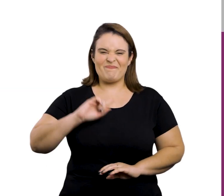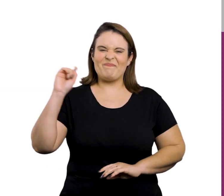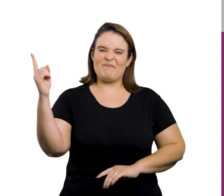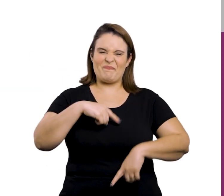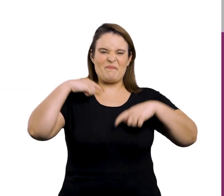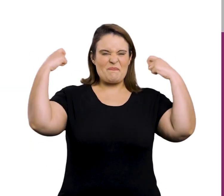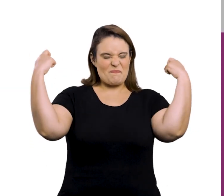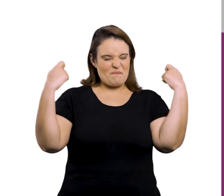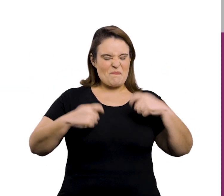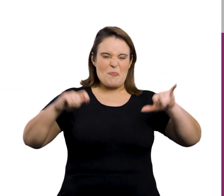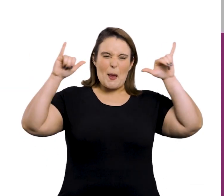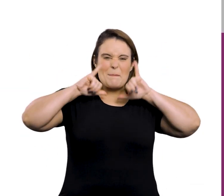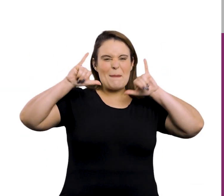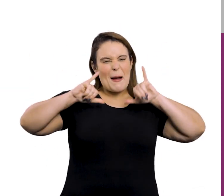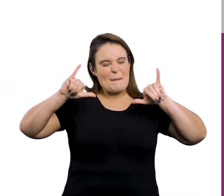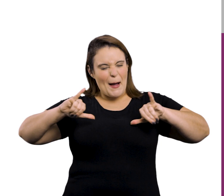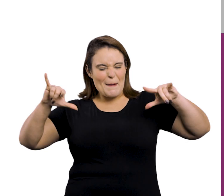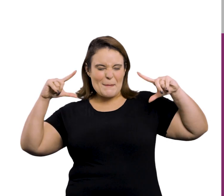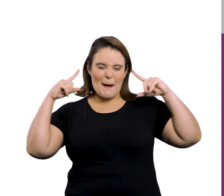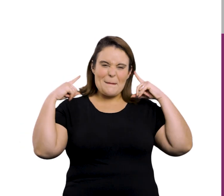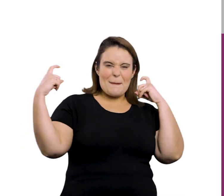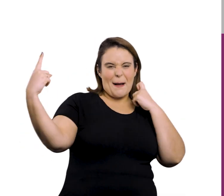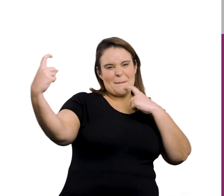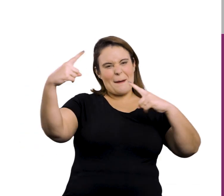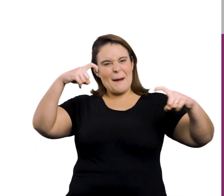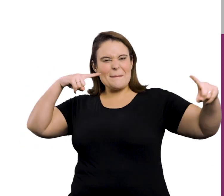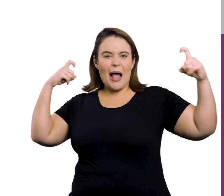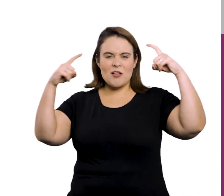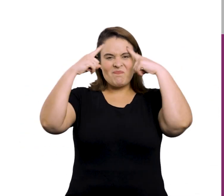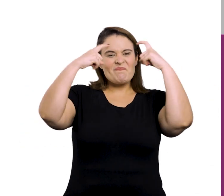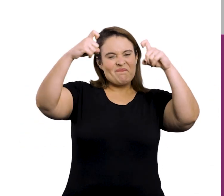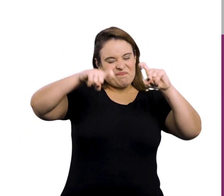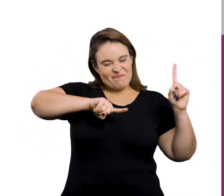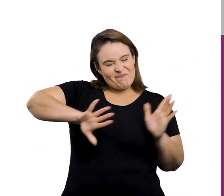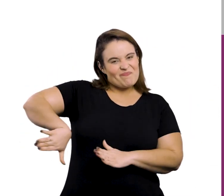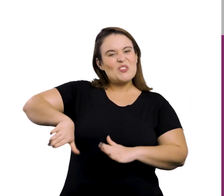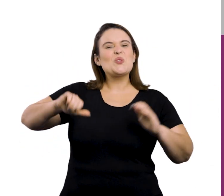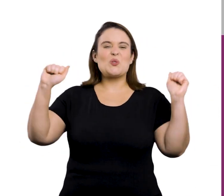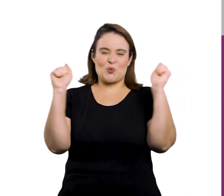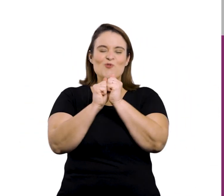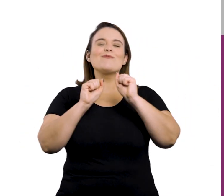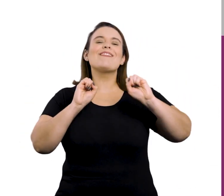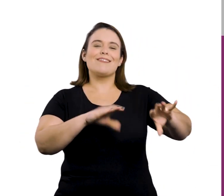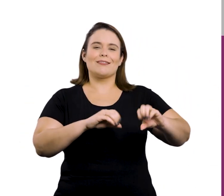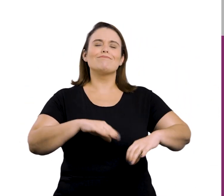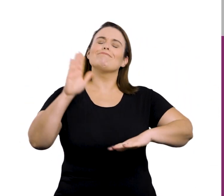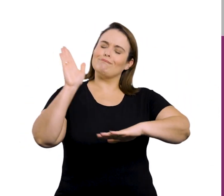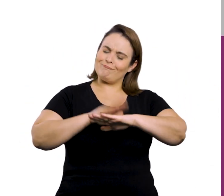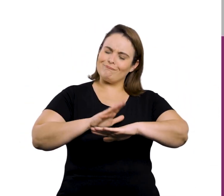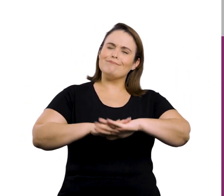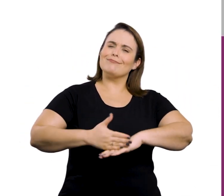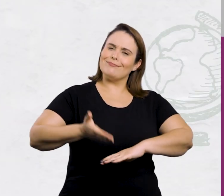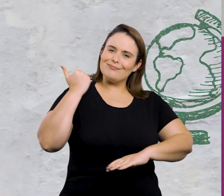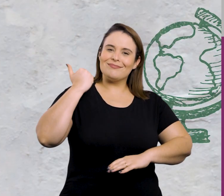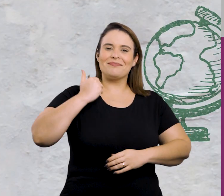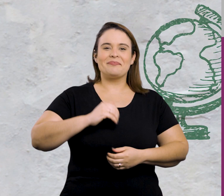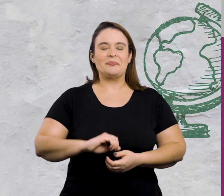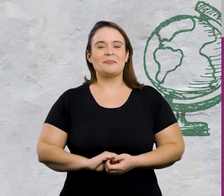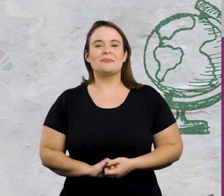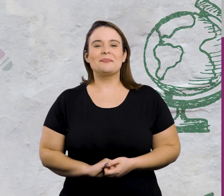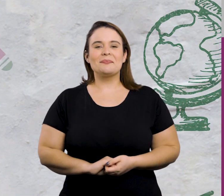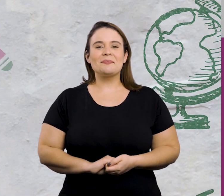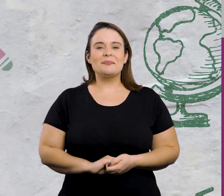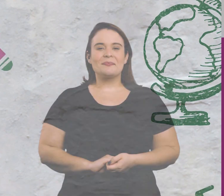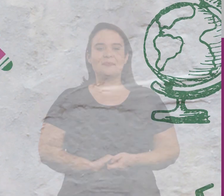Façamos muito barulho e desbarbarizemos juntos a educação. Hora de agir.